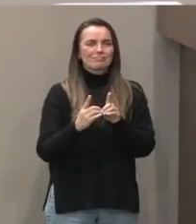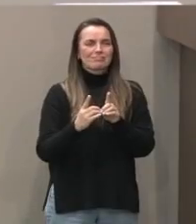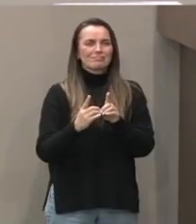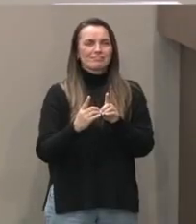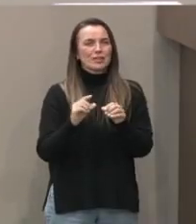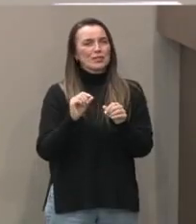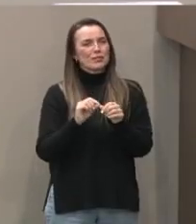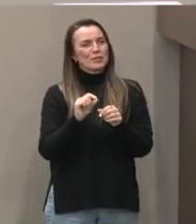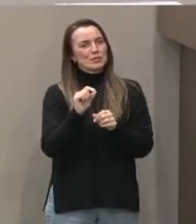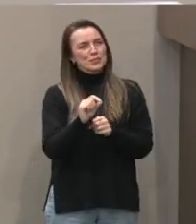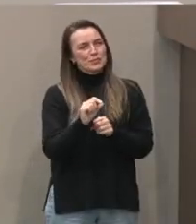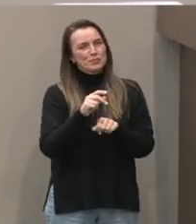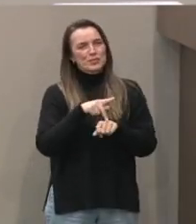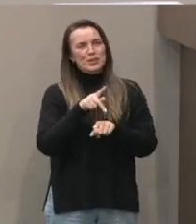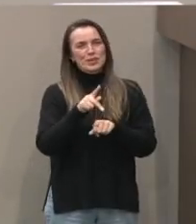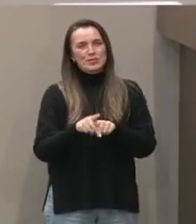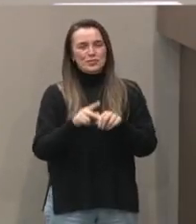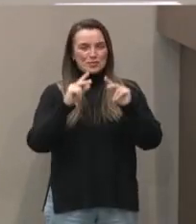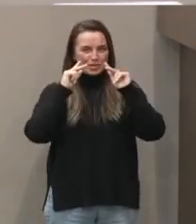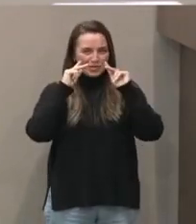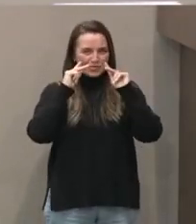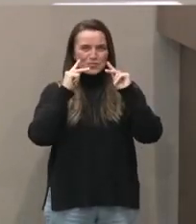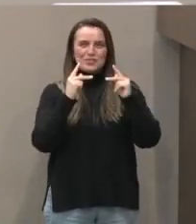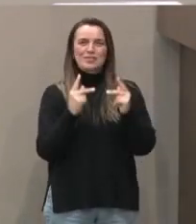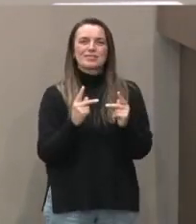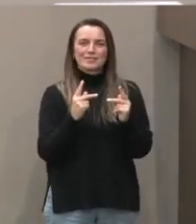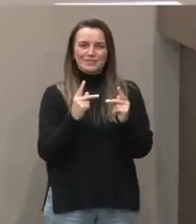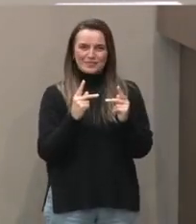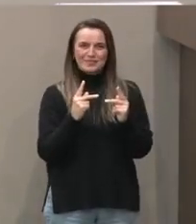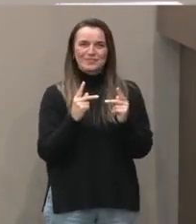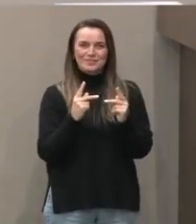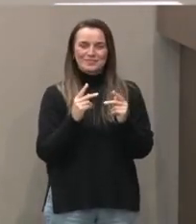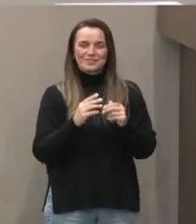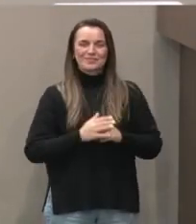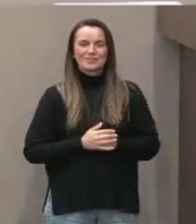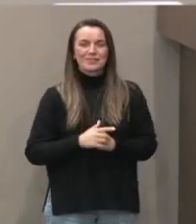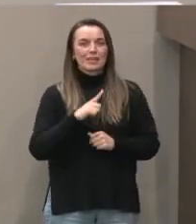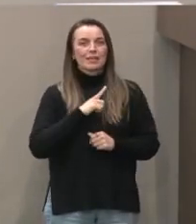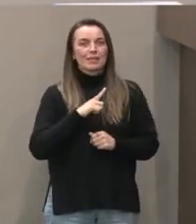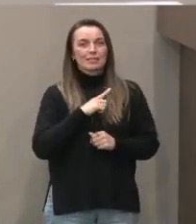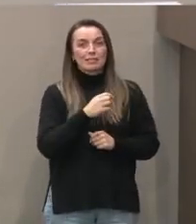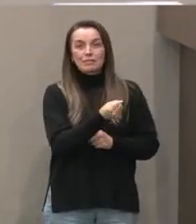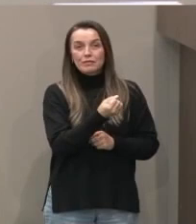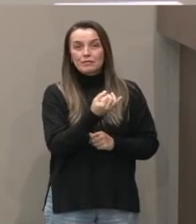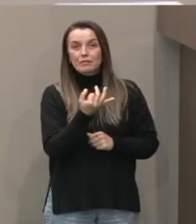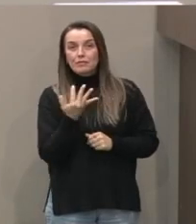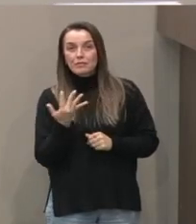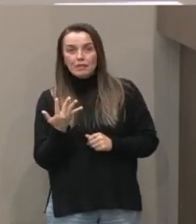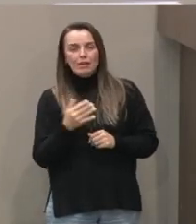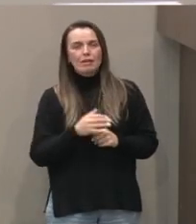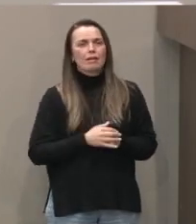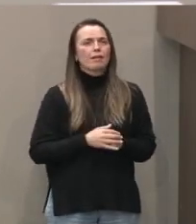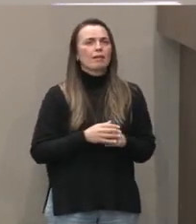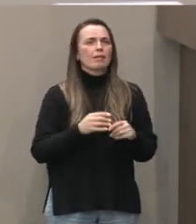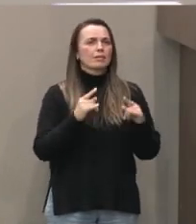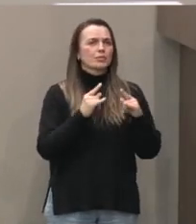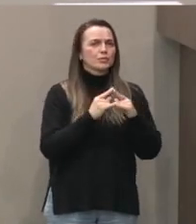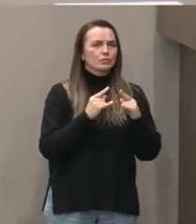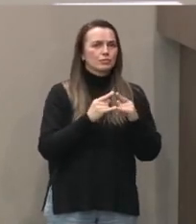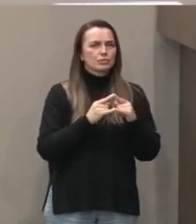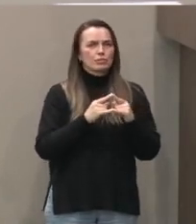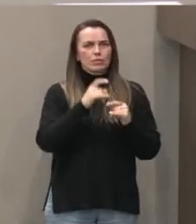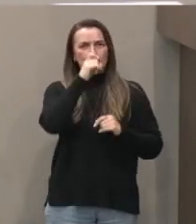com que Passo Fundo fosse reconhecido. Temos tantas instituições, Hospital de Clínicas, Hospital São